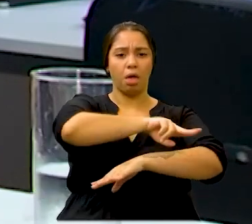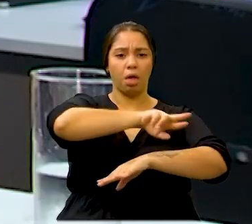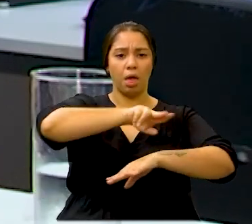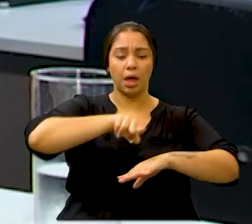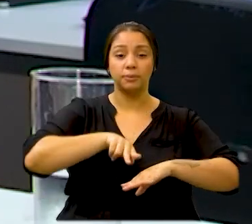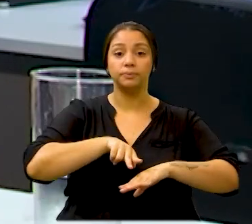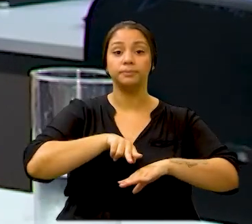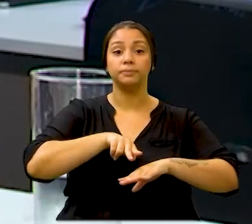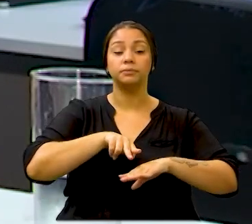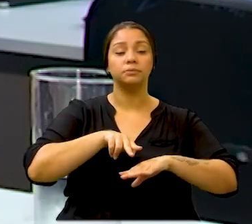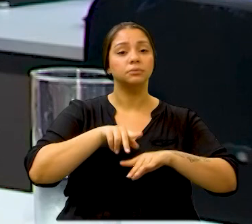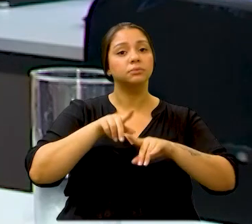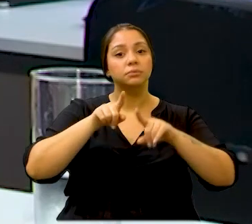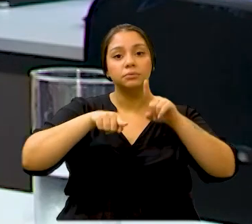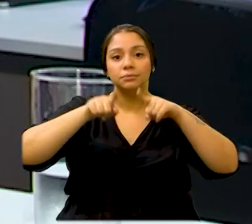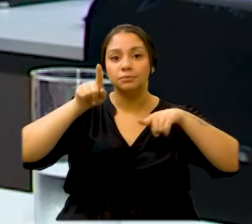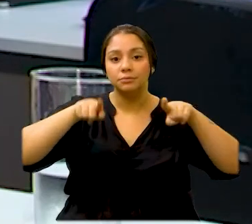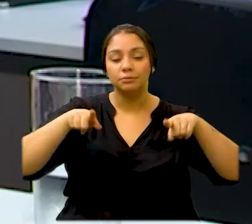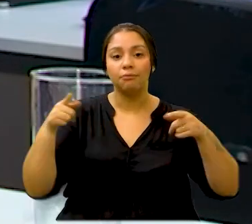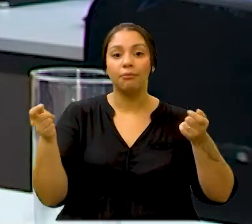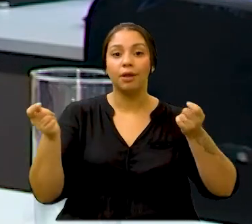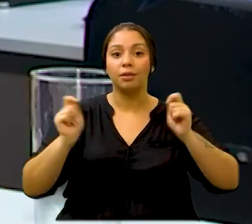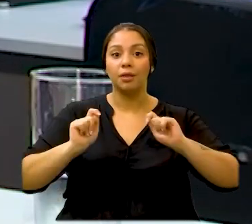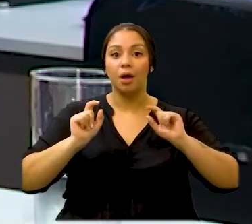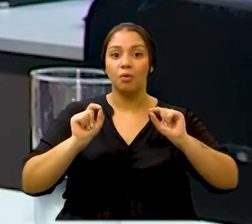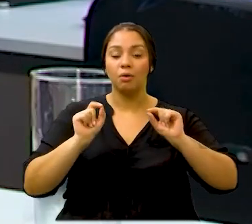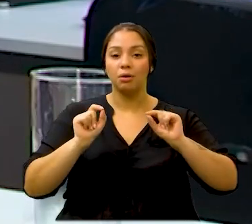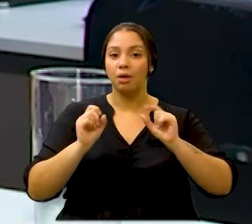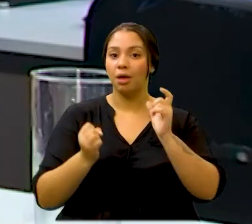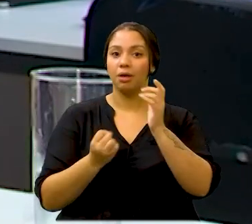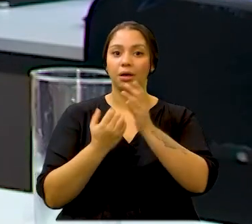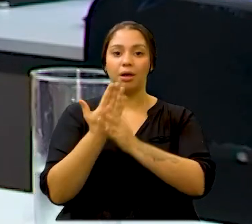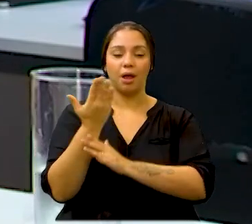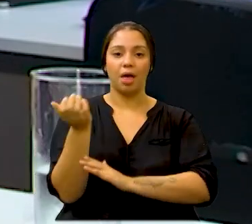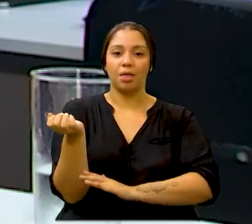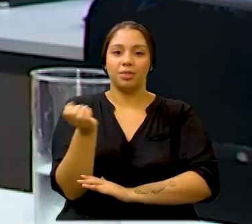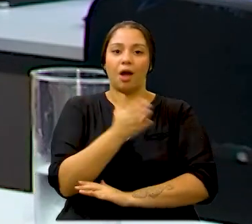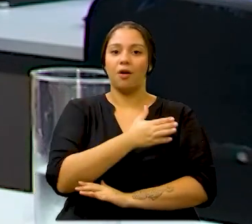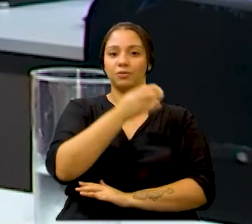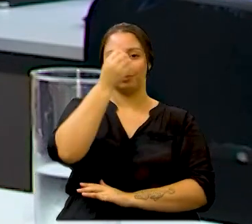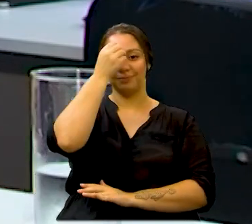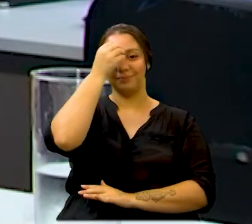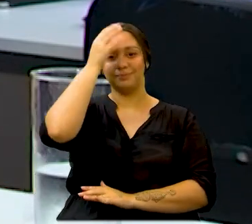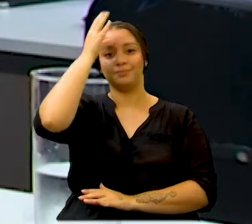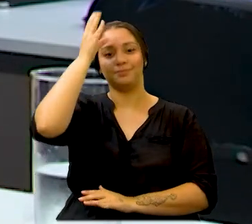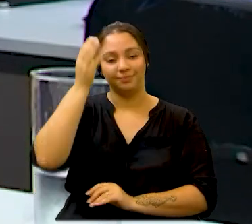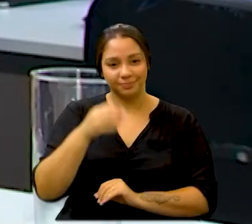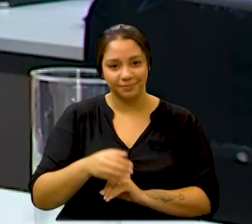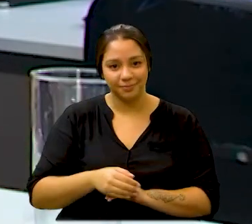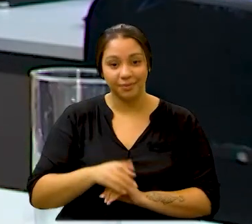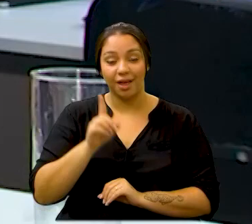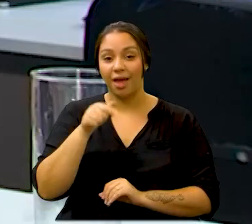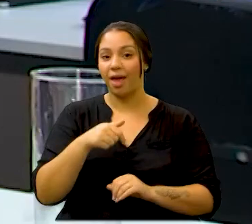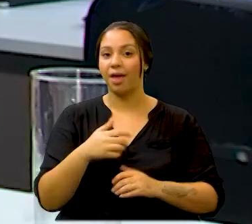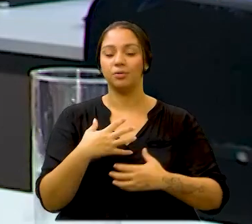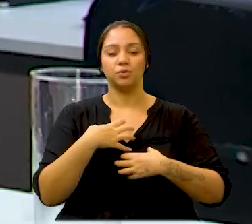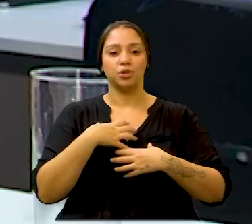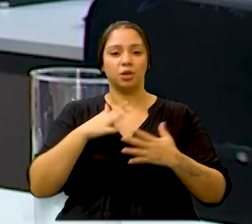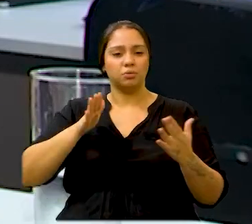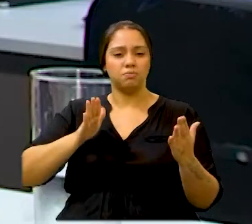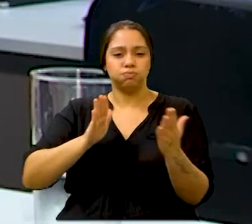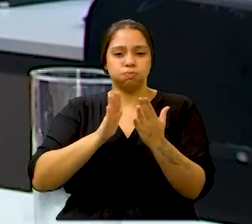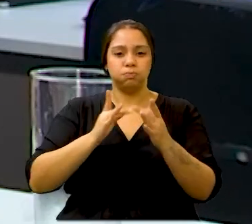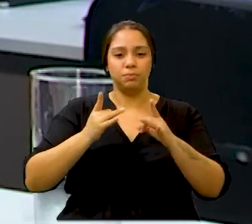étnico-raciais. E com essa diversidade é possível construir novos conhecimentos. É a única maneira da gente realmente